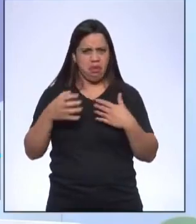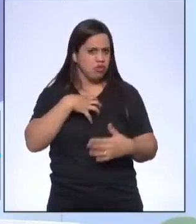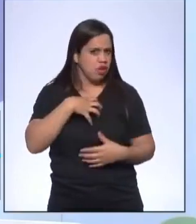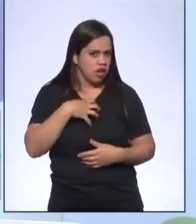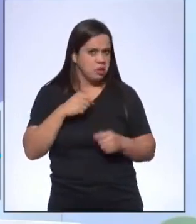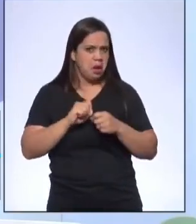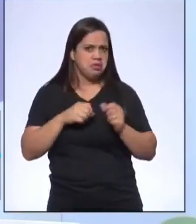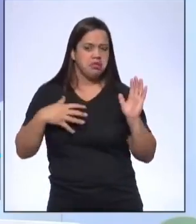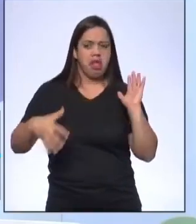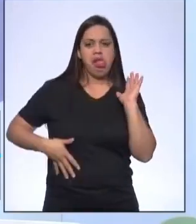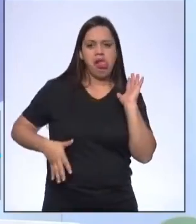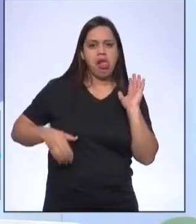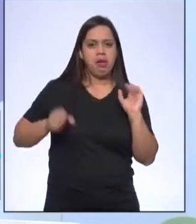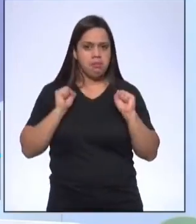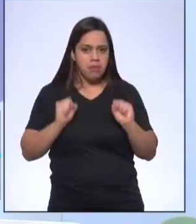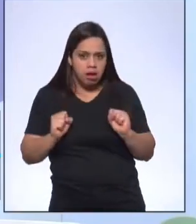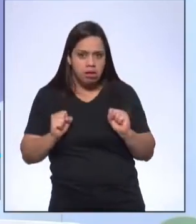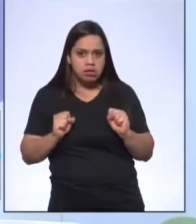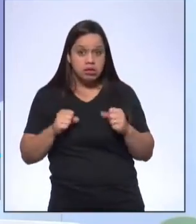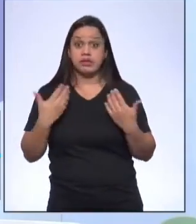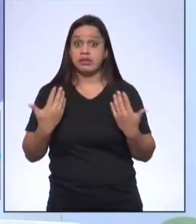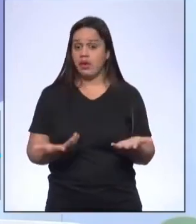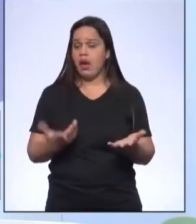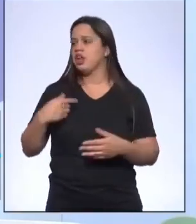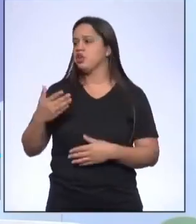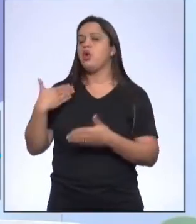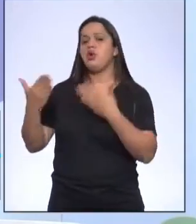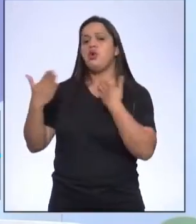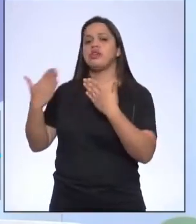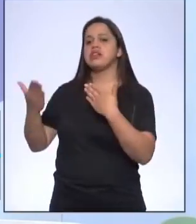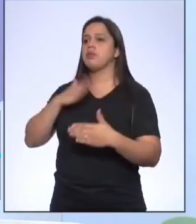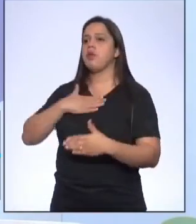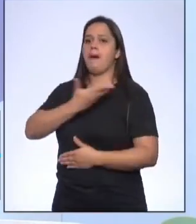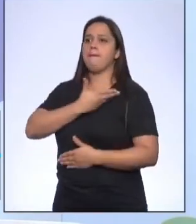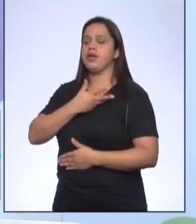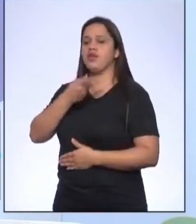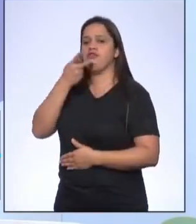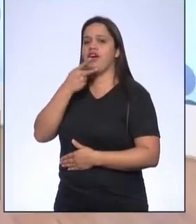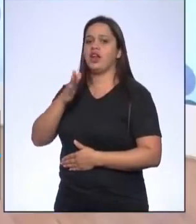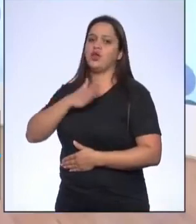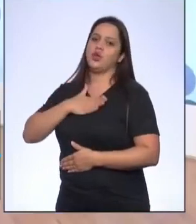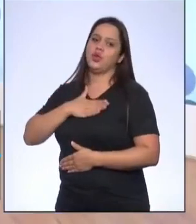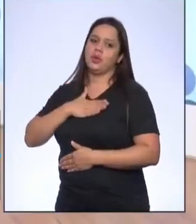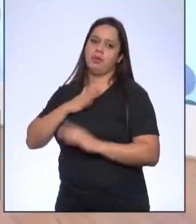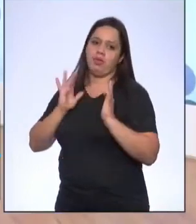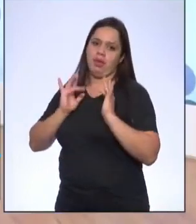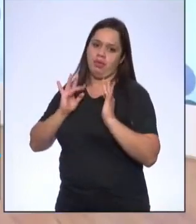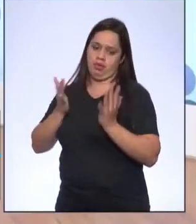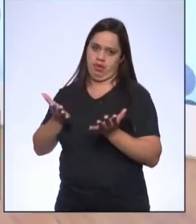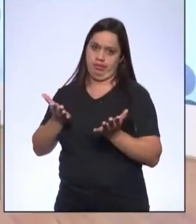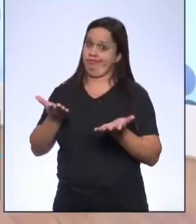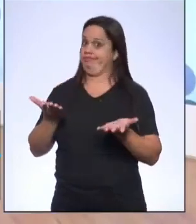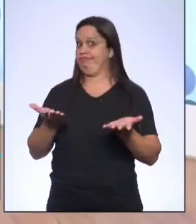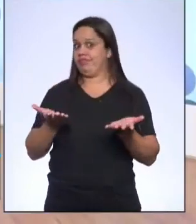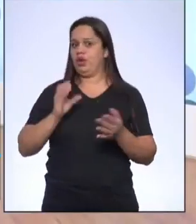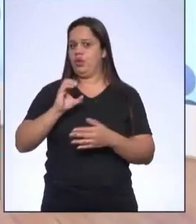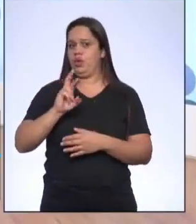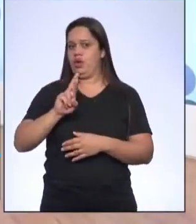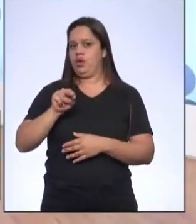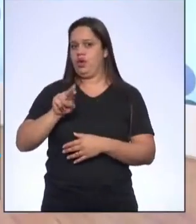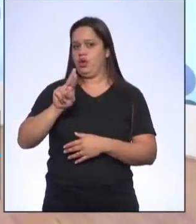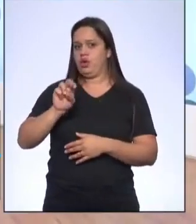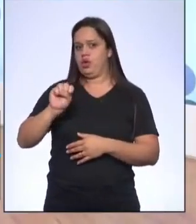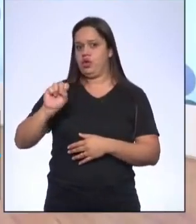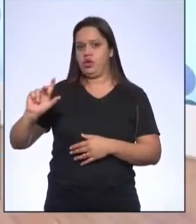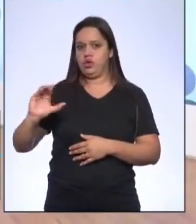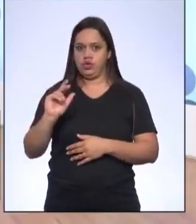um jeito mais informal? Agora, eu estou conversando com meu colega contando do crush. Gíria nova. Sabe uma coisa que eu achei muito interessante? Tudo que você